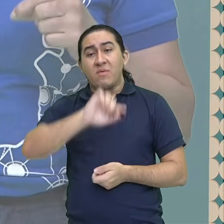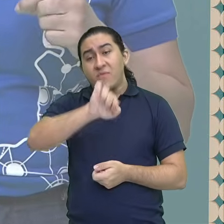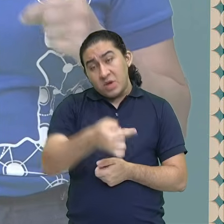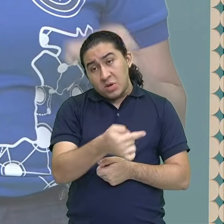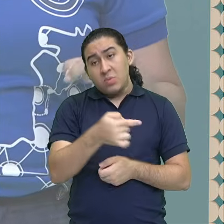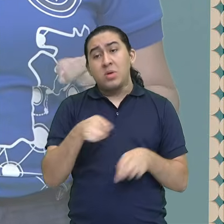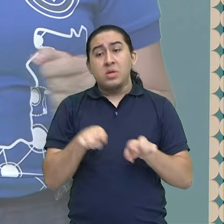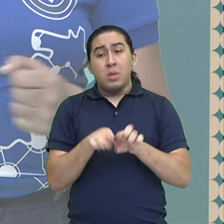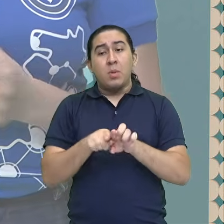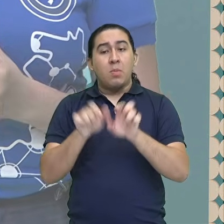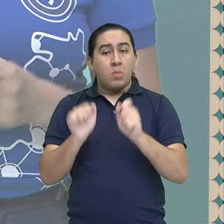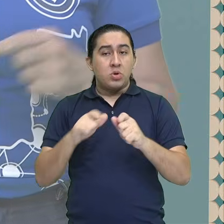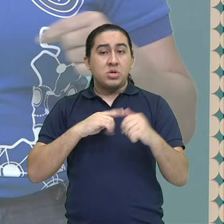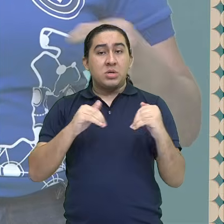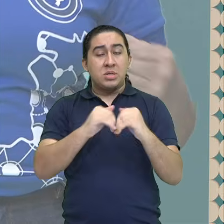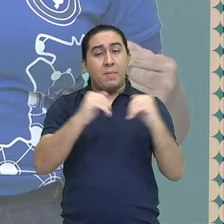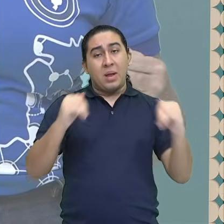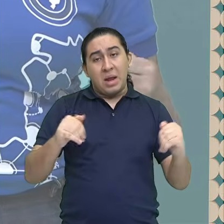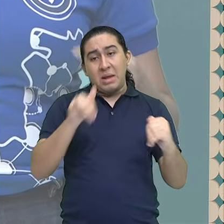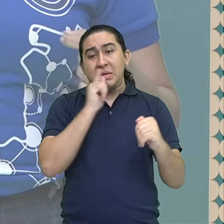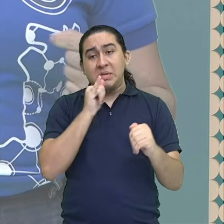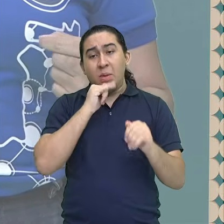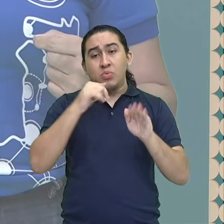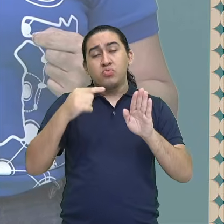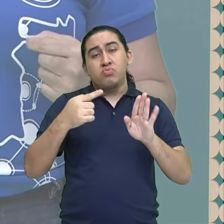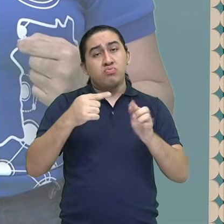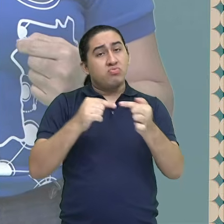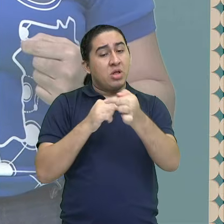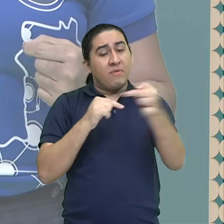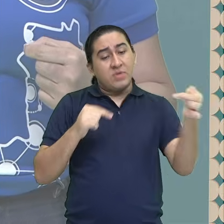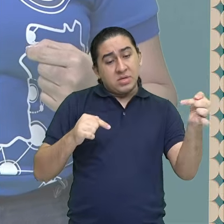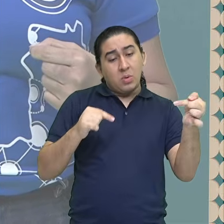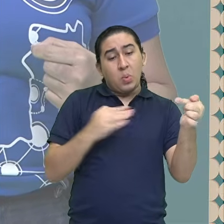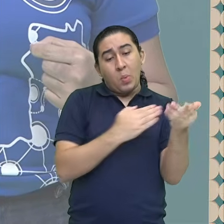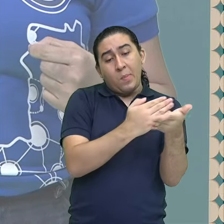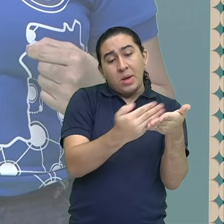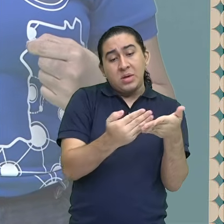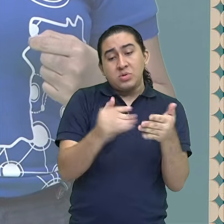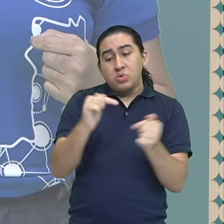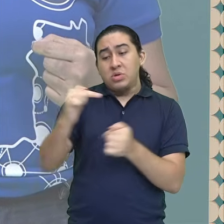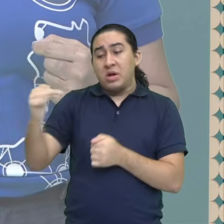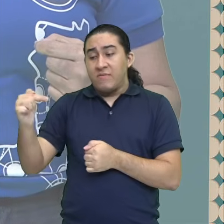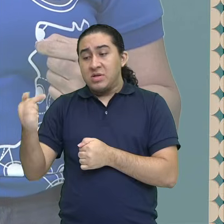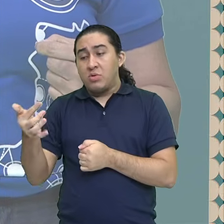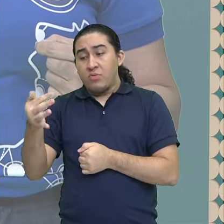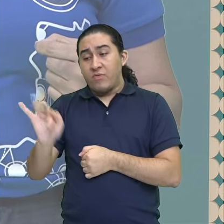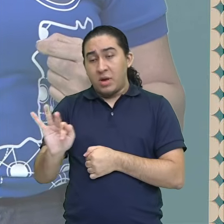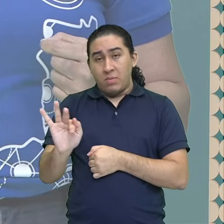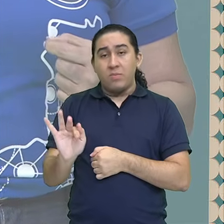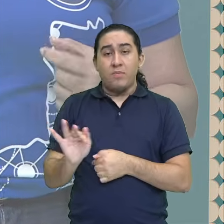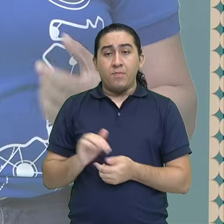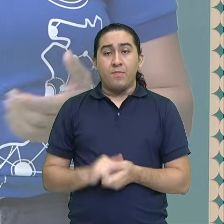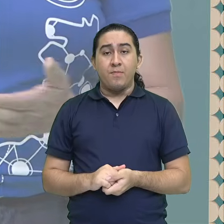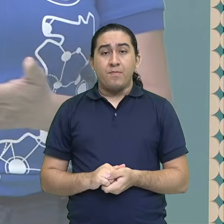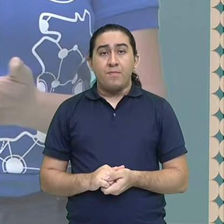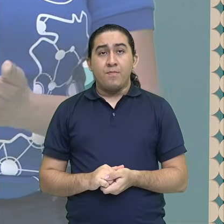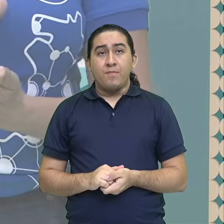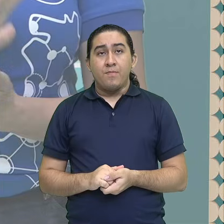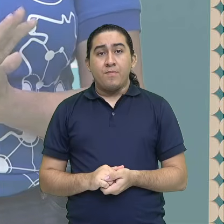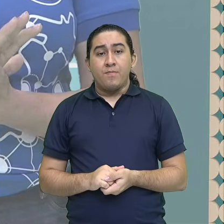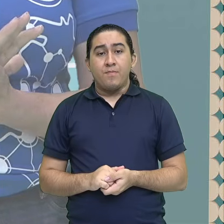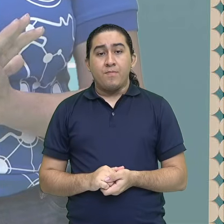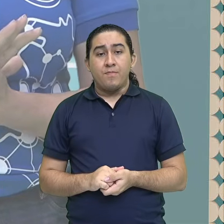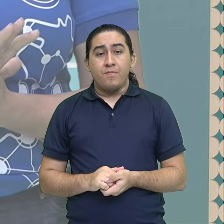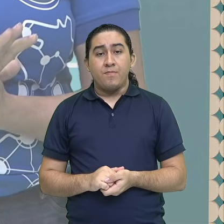vir também isolada com um travessãozinho no início e um travessãozinho no final. Tá bom? Então,